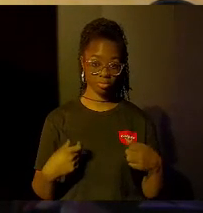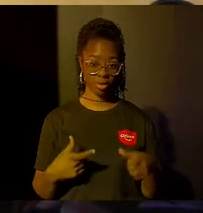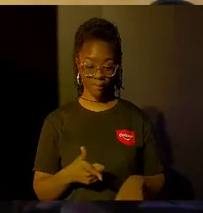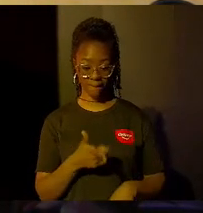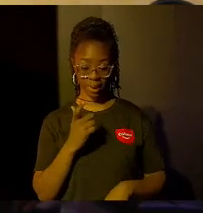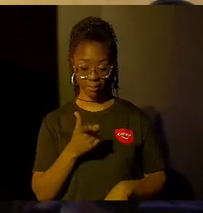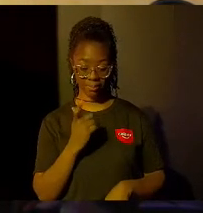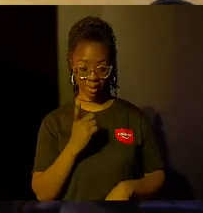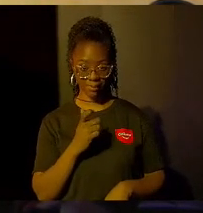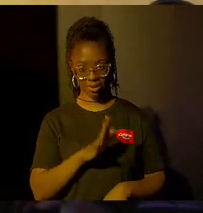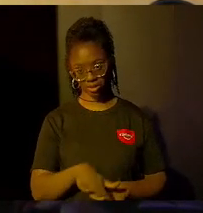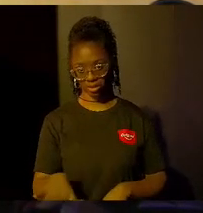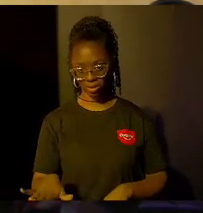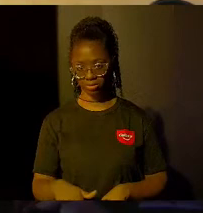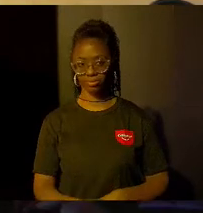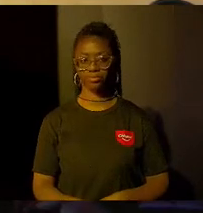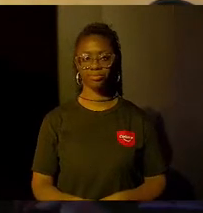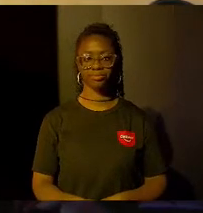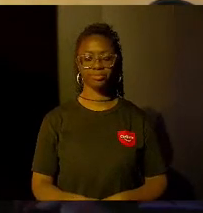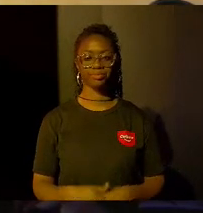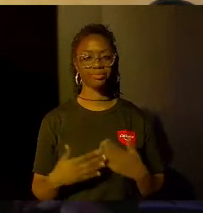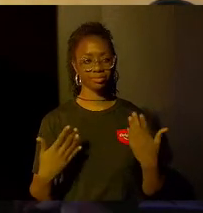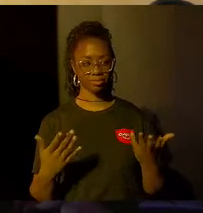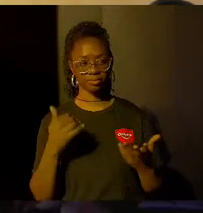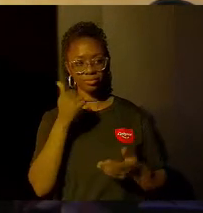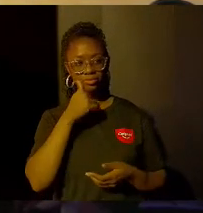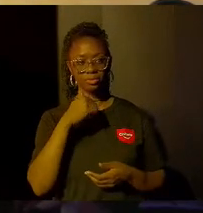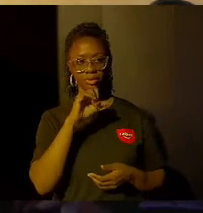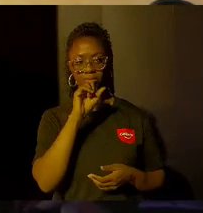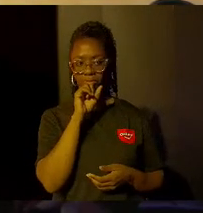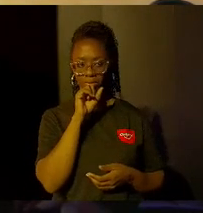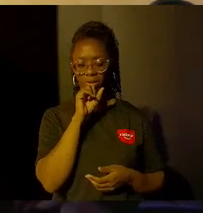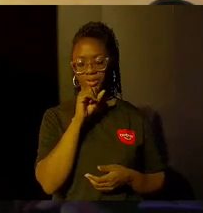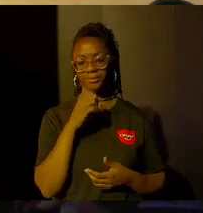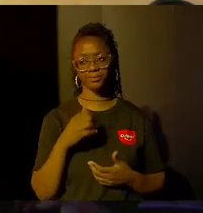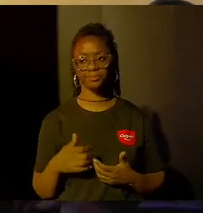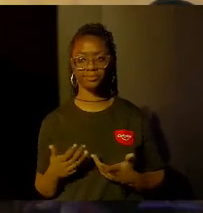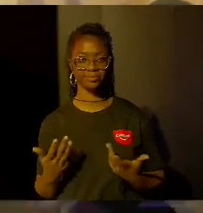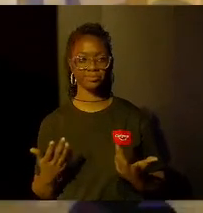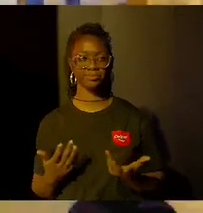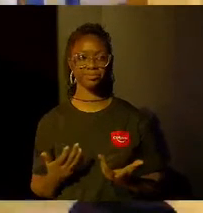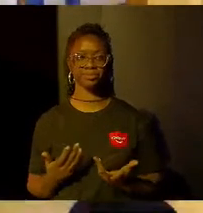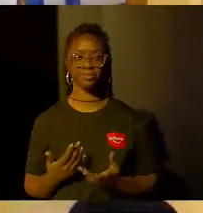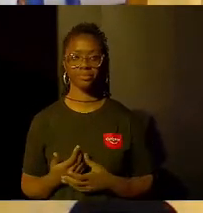atirar na criança e essa mãe ela entra no estado